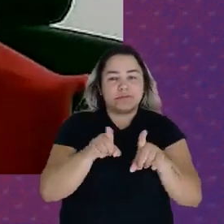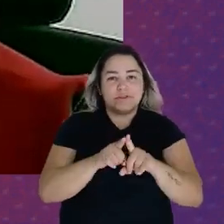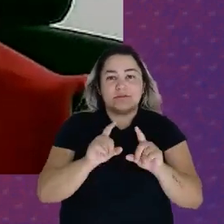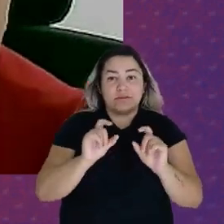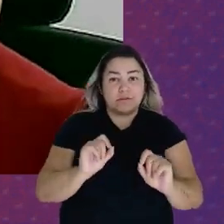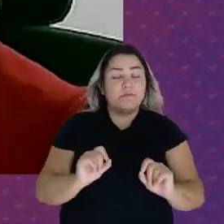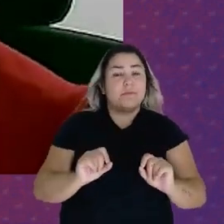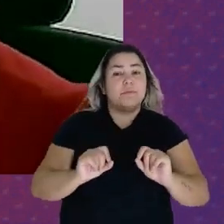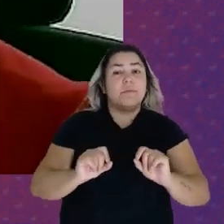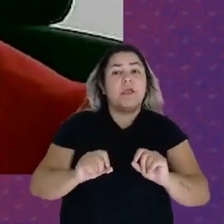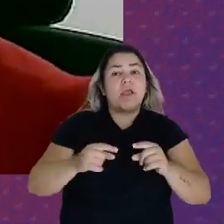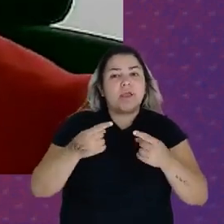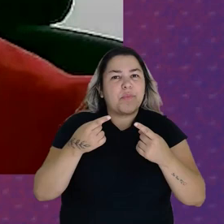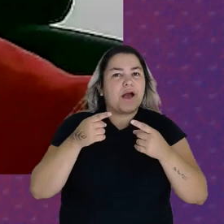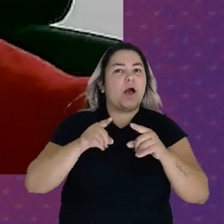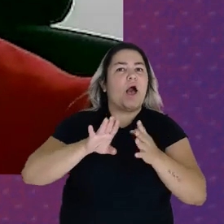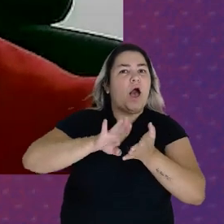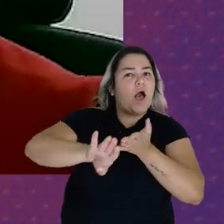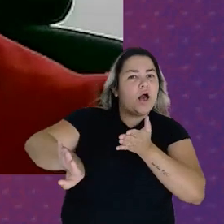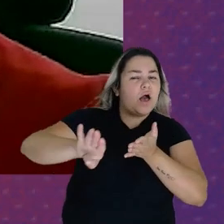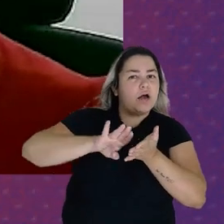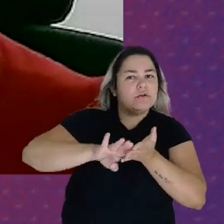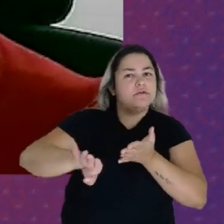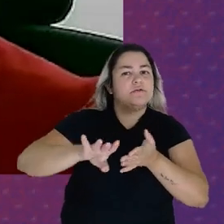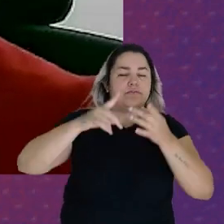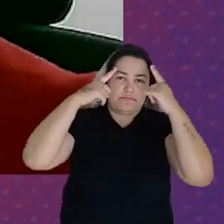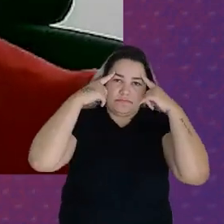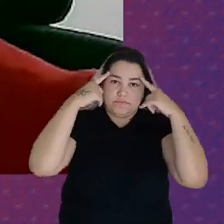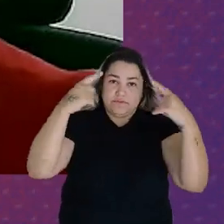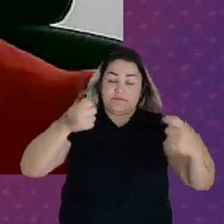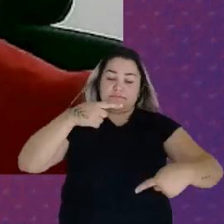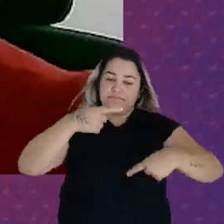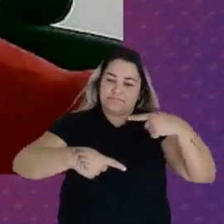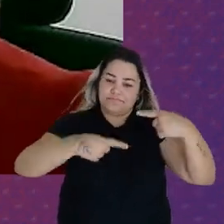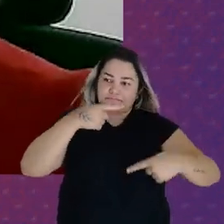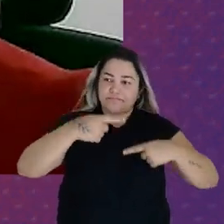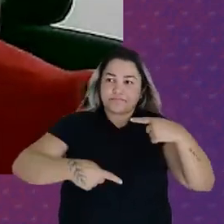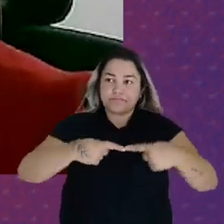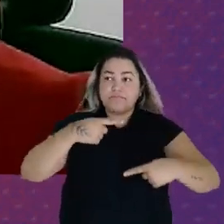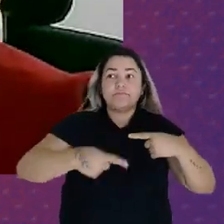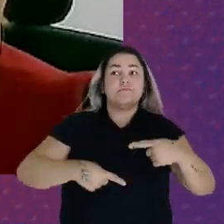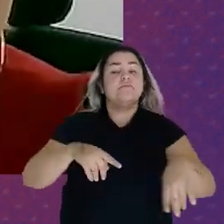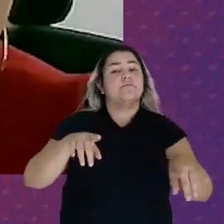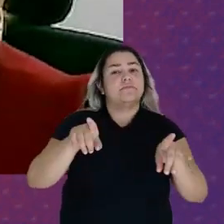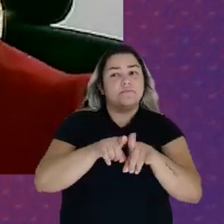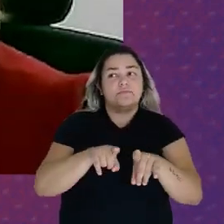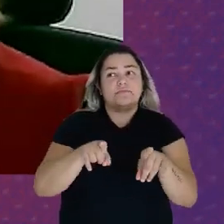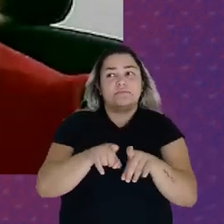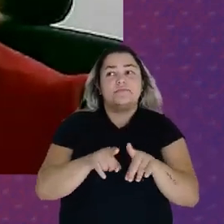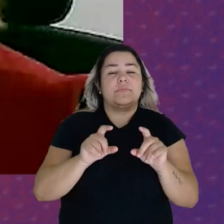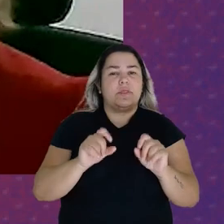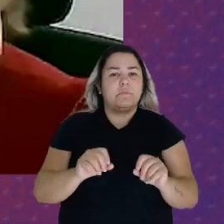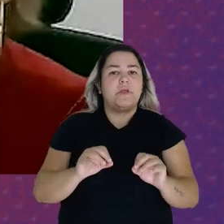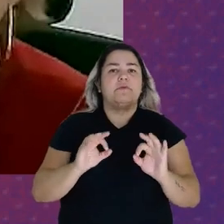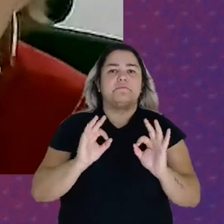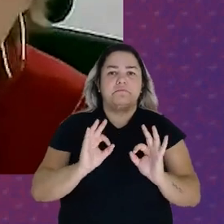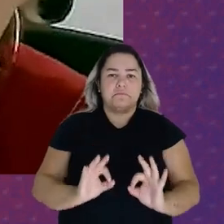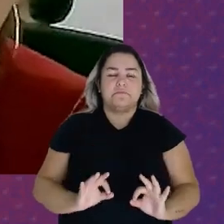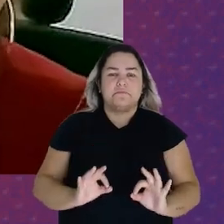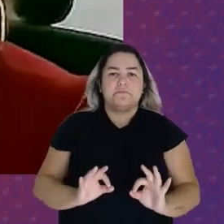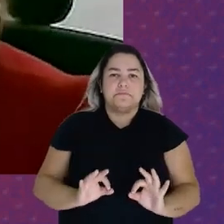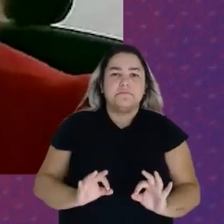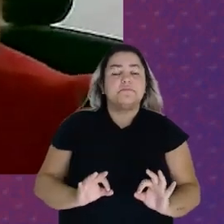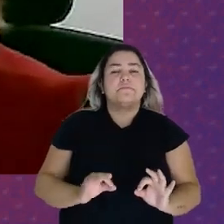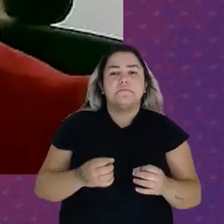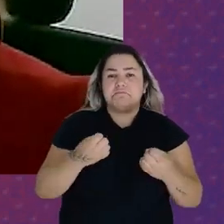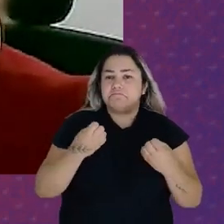para combater a violência política de gênero. Dispositivos legais, e são 2